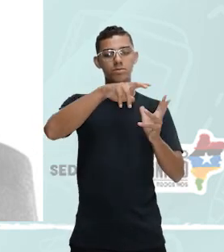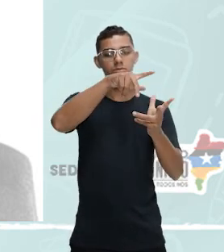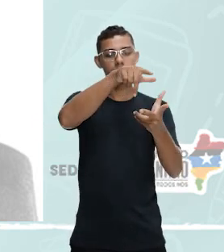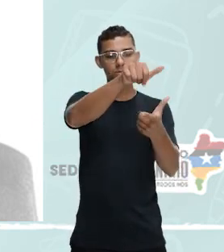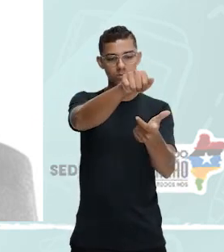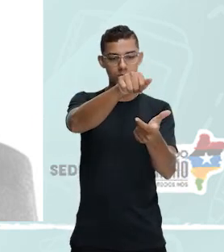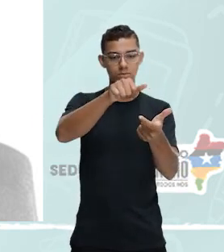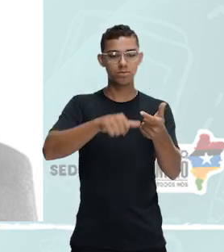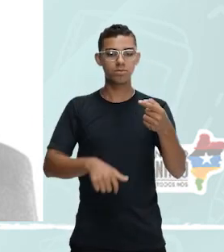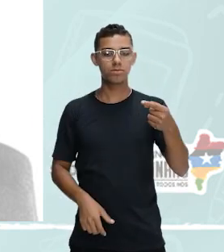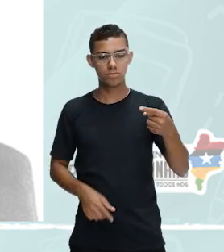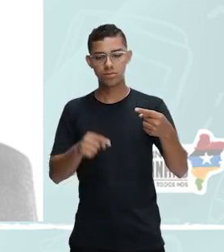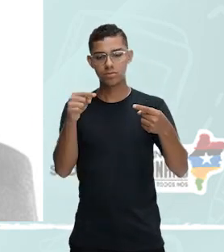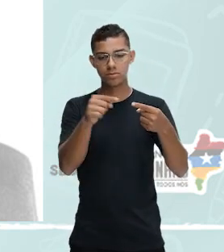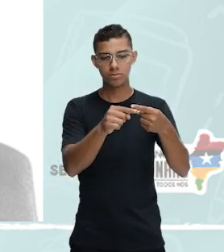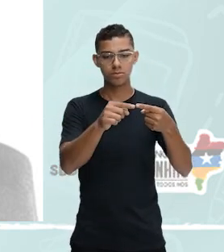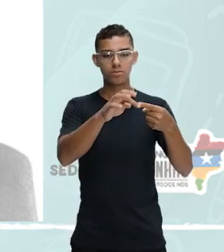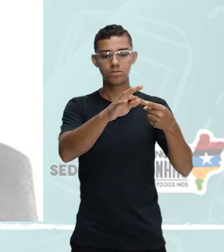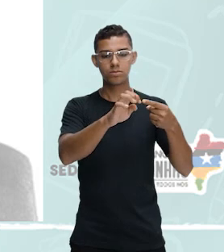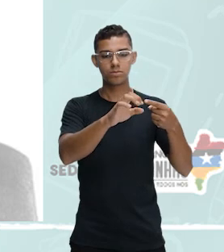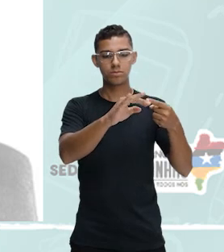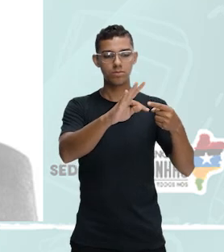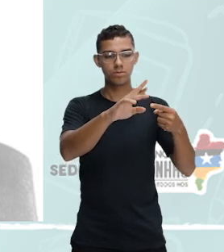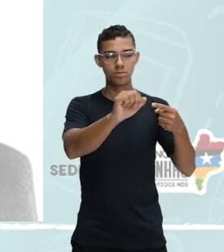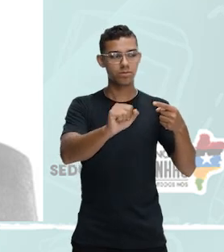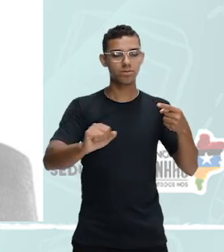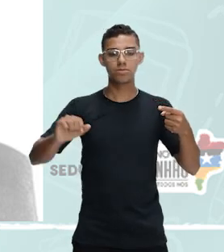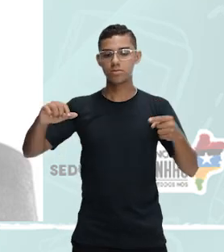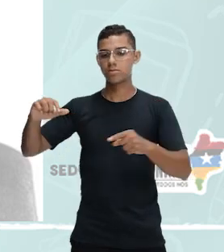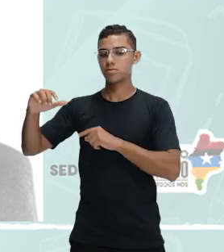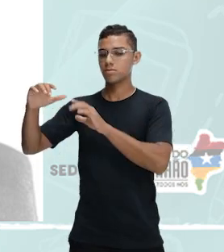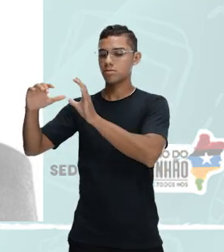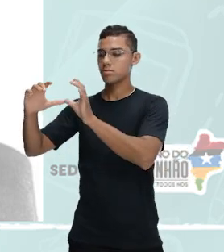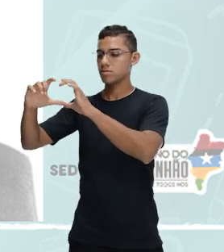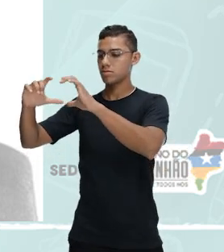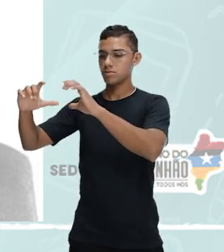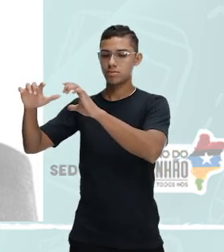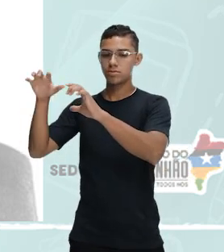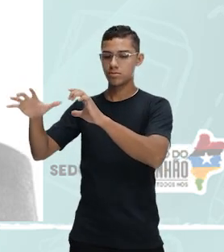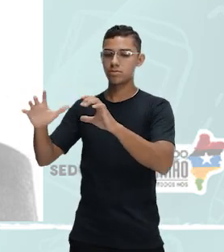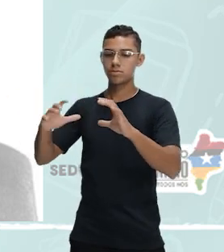da junção de geo, que significa terra, e centro, né,